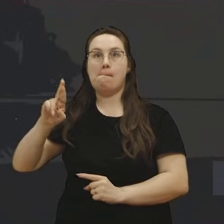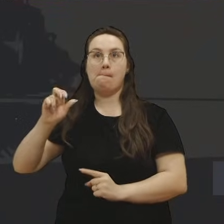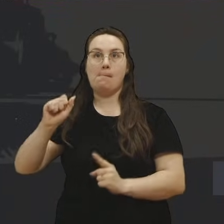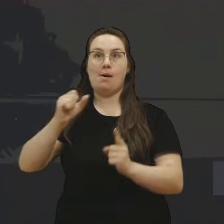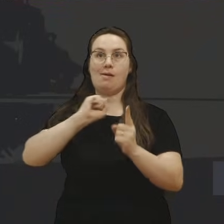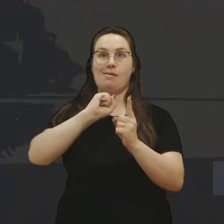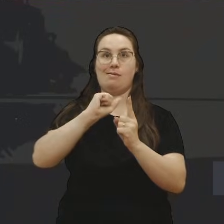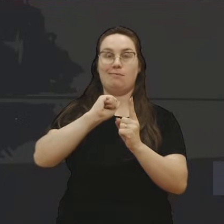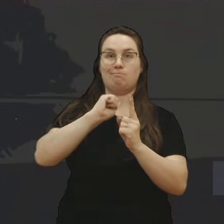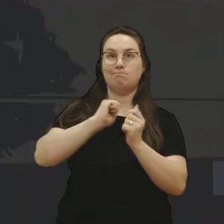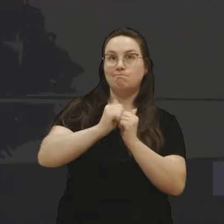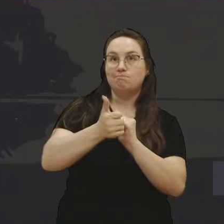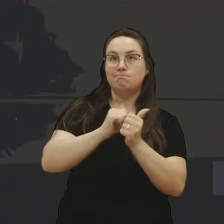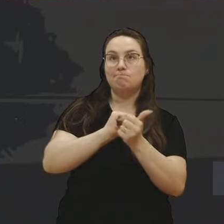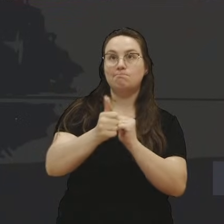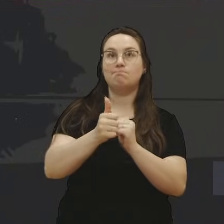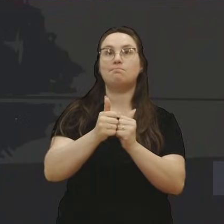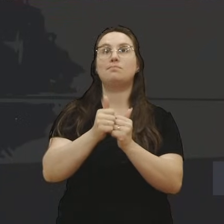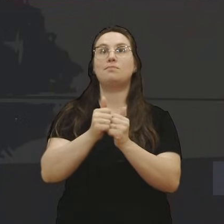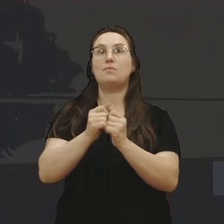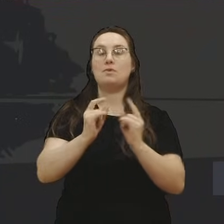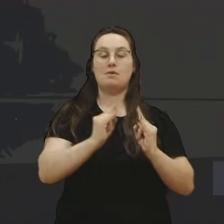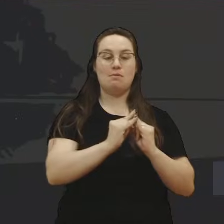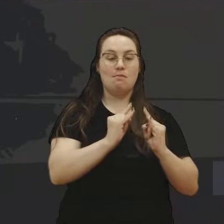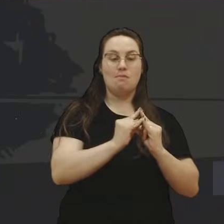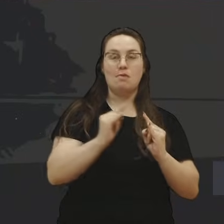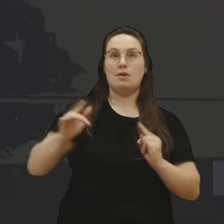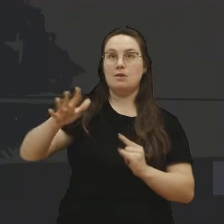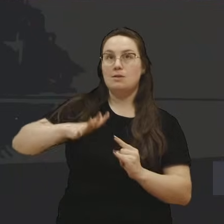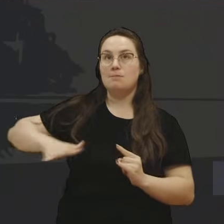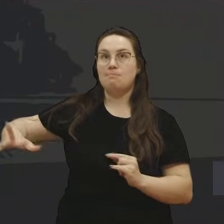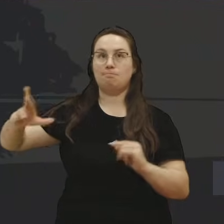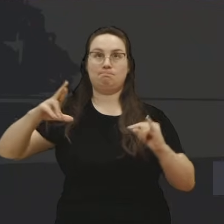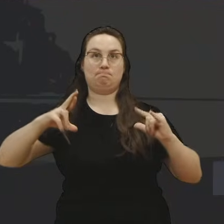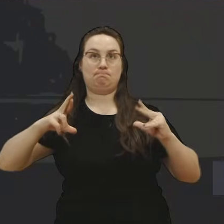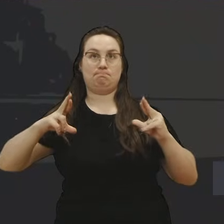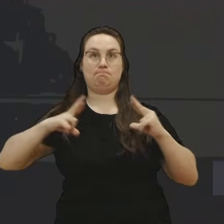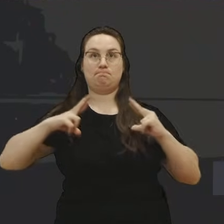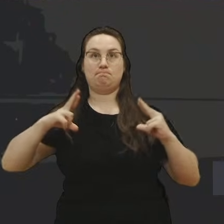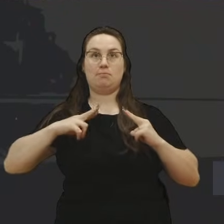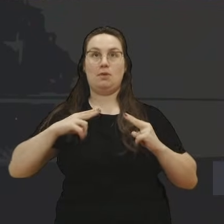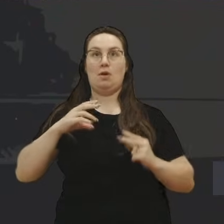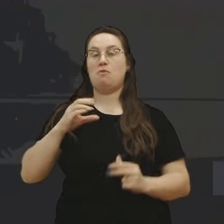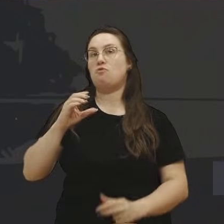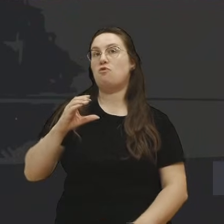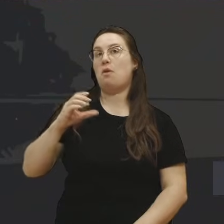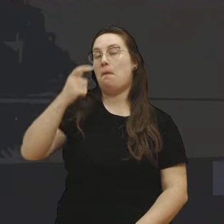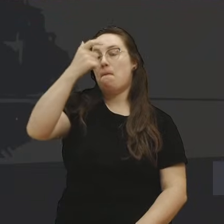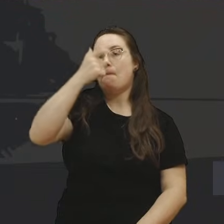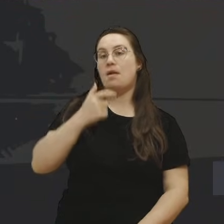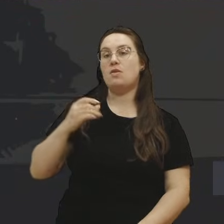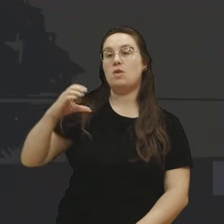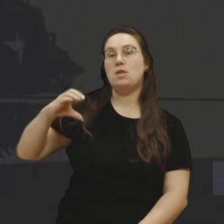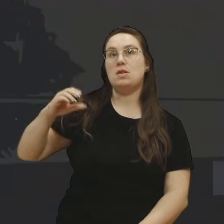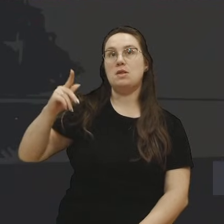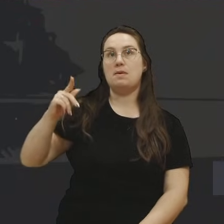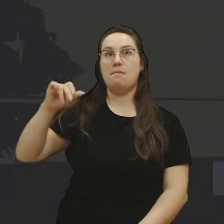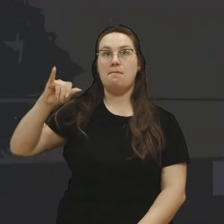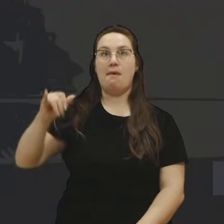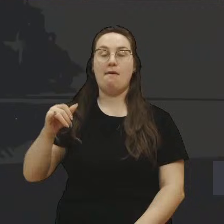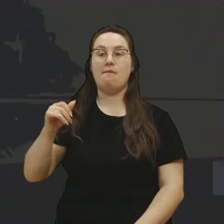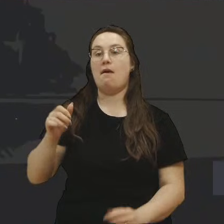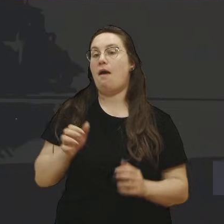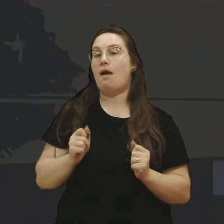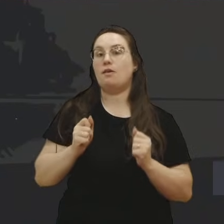esportivos ou paradesportivos de instituições públicas ou privadas ou de pessoas físicas que tenham realizado ações